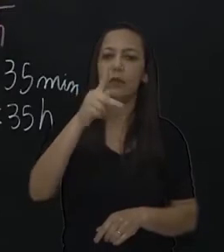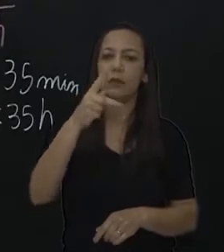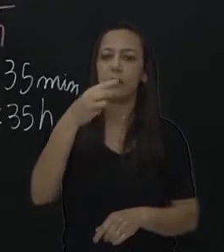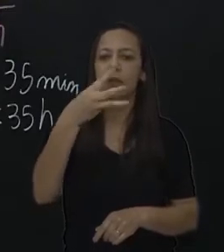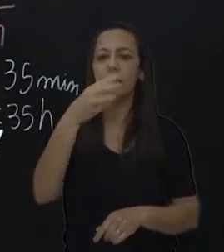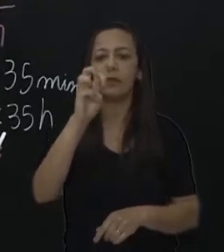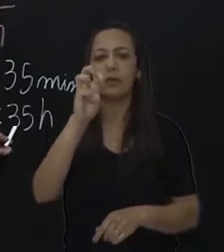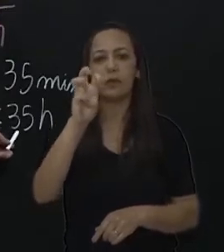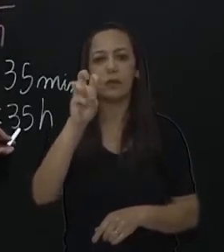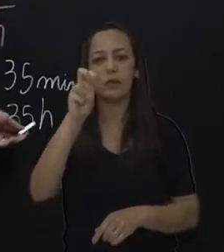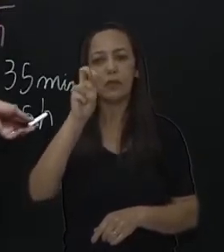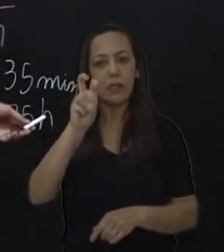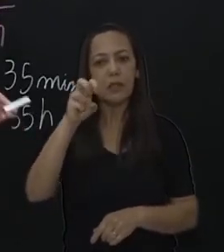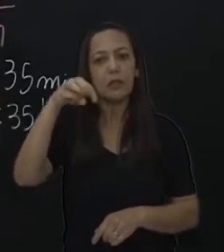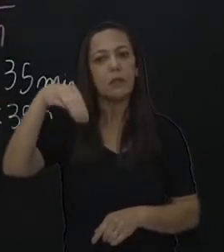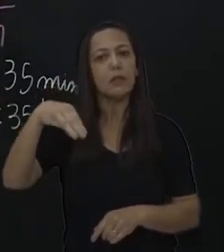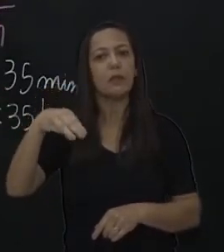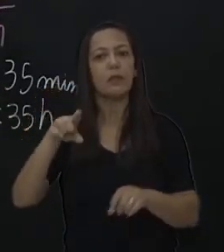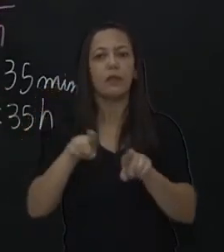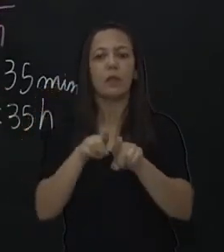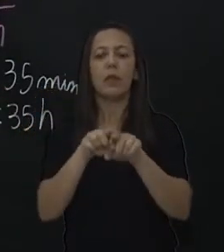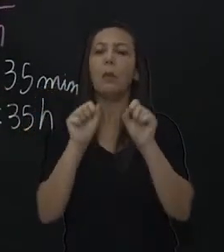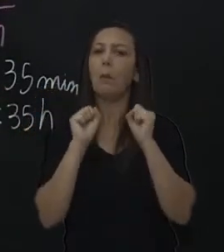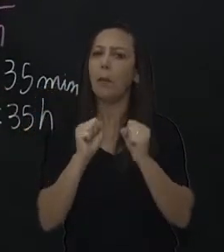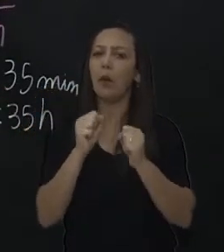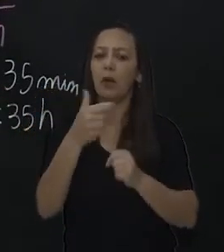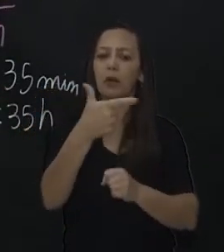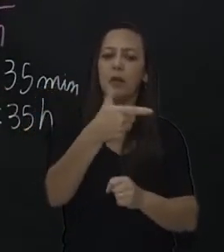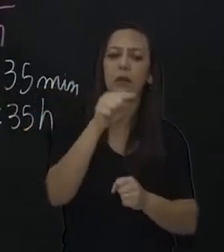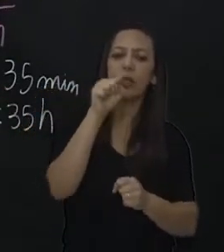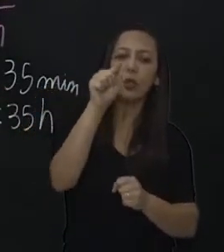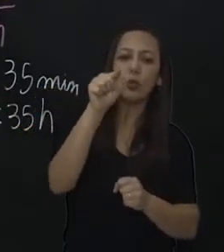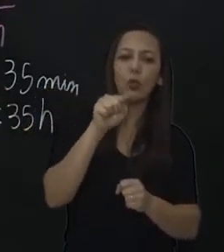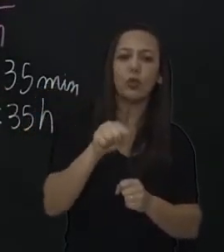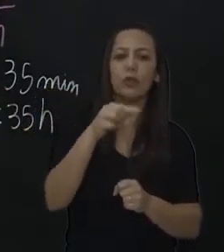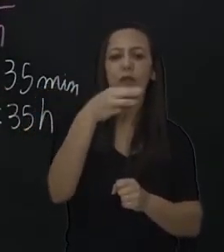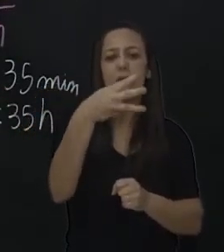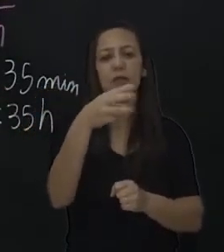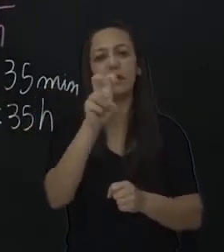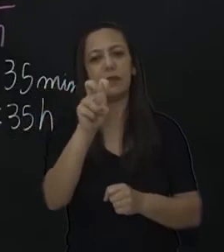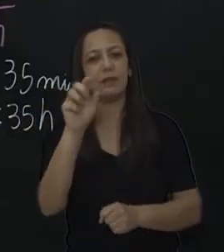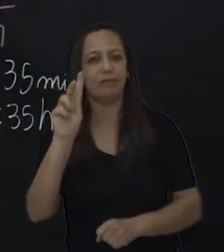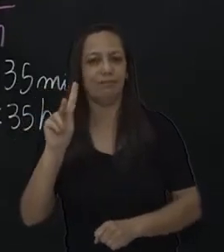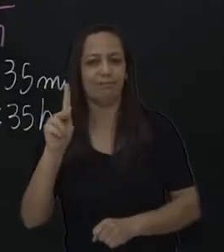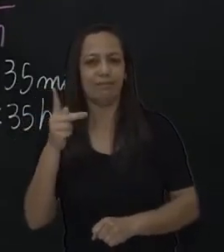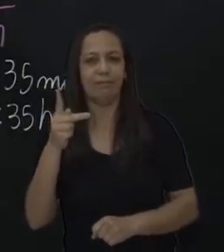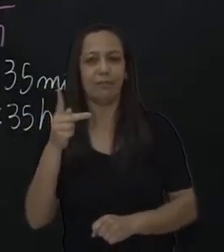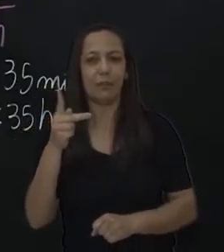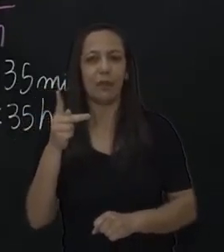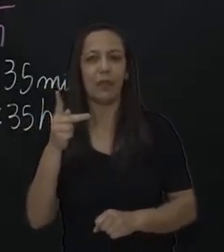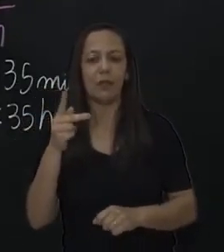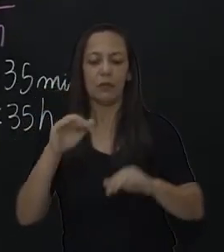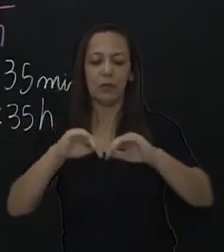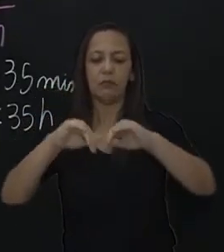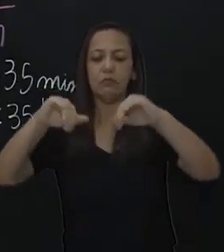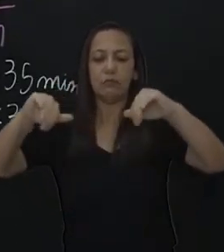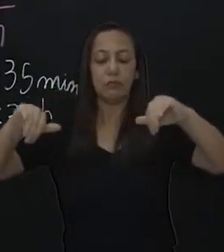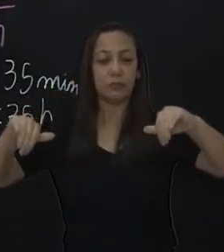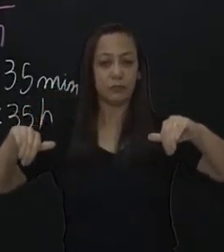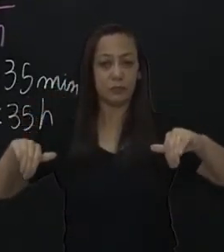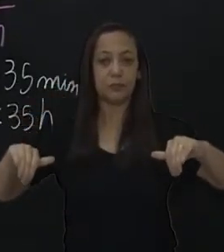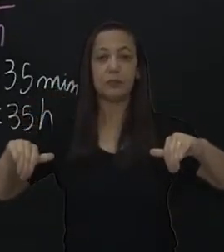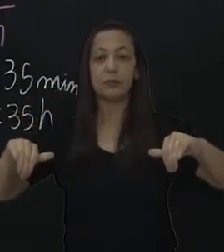é você colocar aqui 2 e 35 horas. Então, quando a gente separa esse tempo com os 2